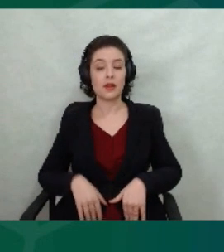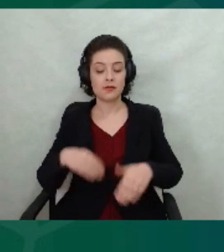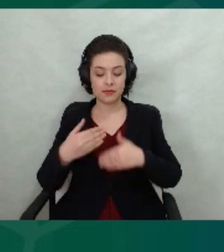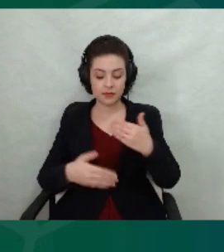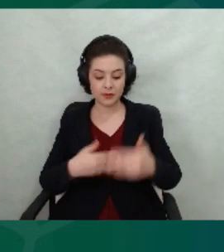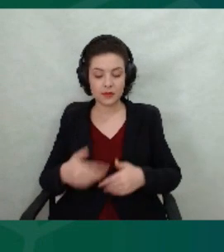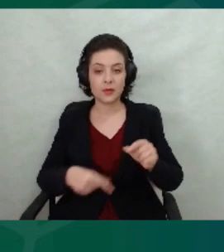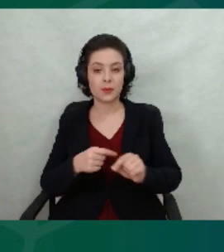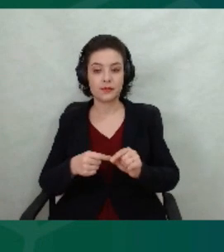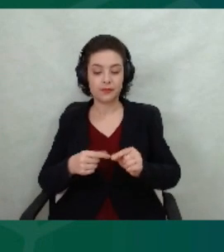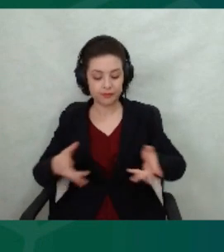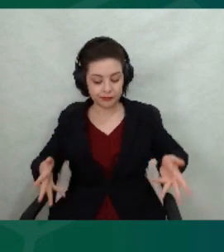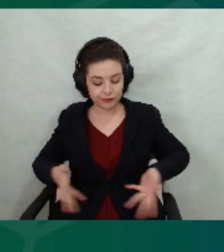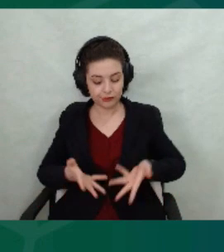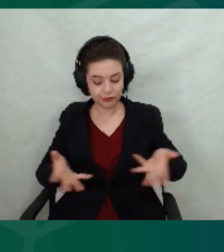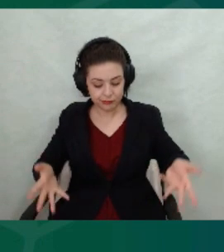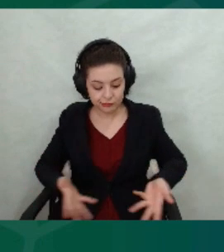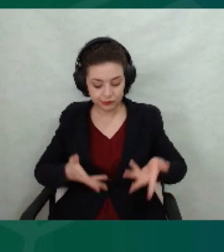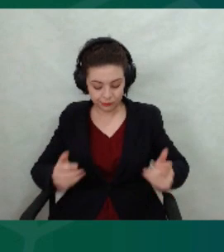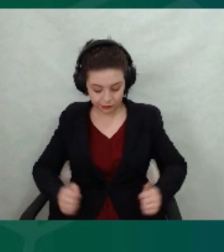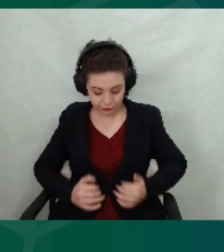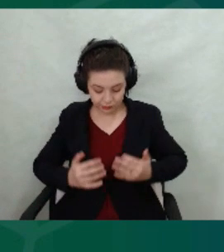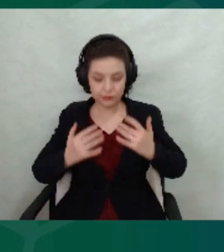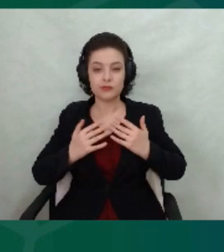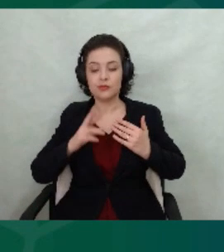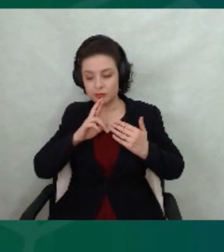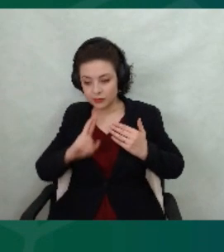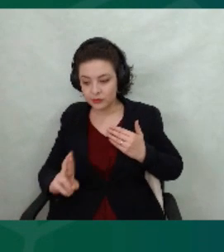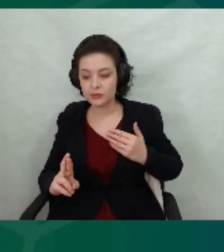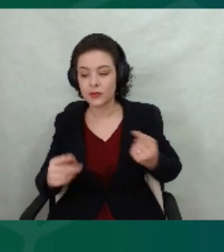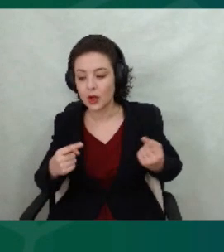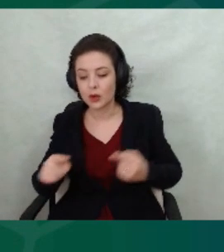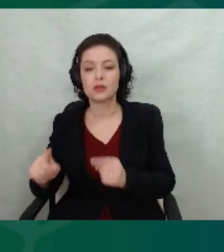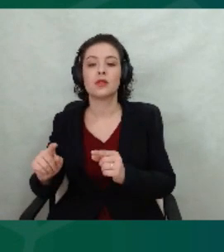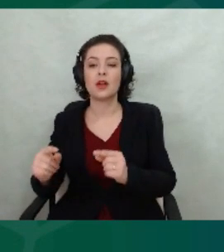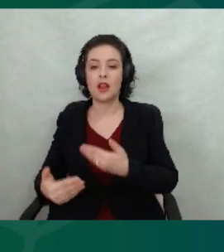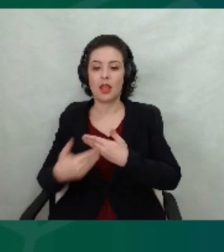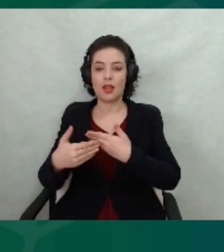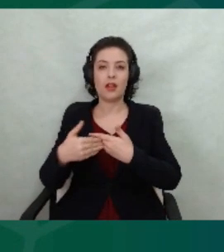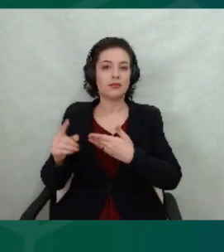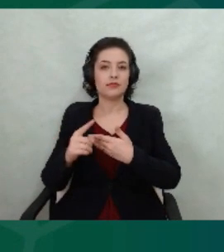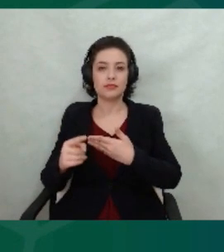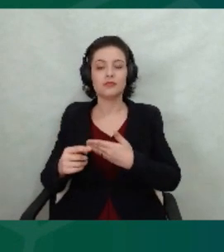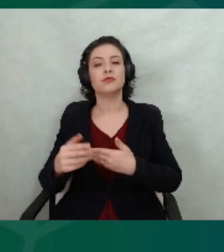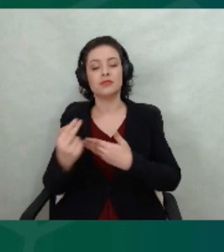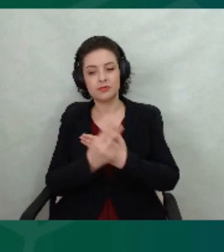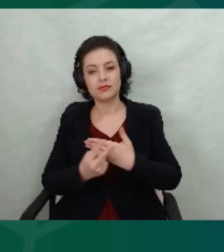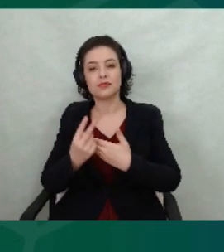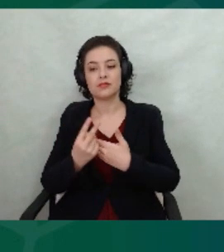a produção de anticorpos contra o spike e ele não vai entrar. Então, o princípio é este.